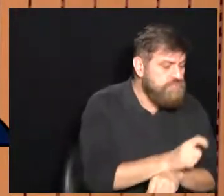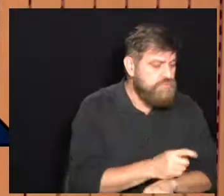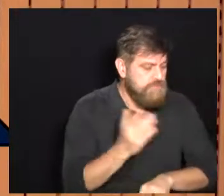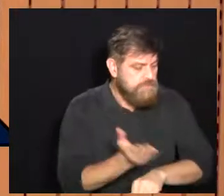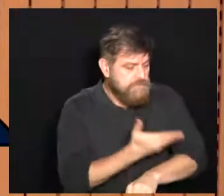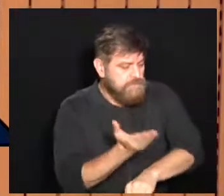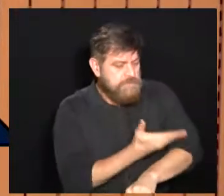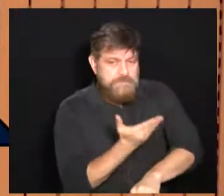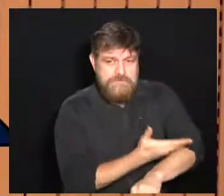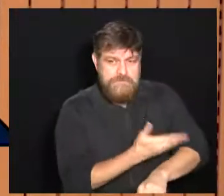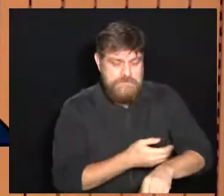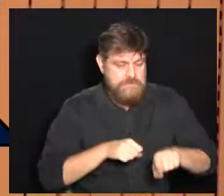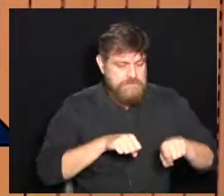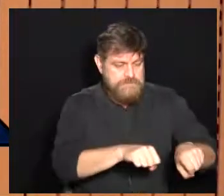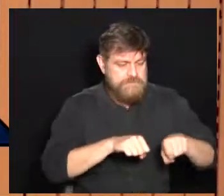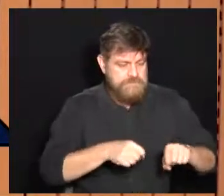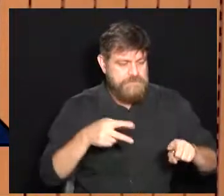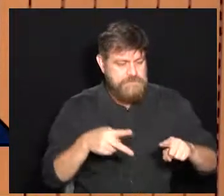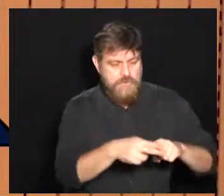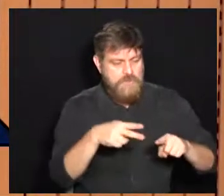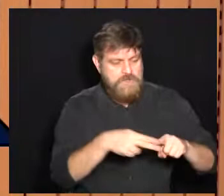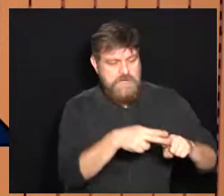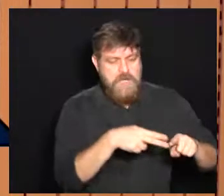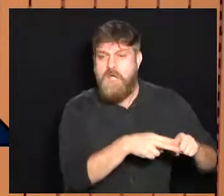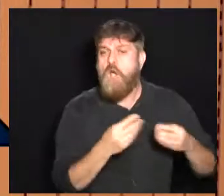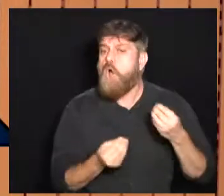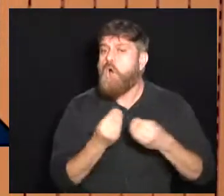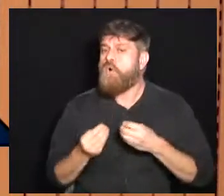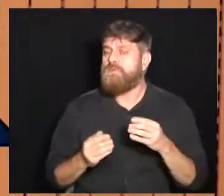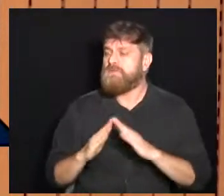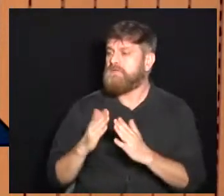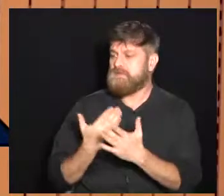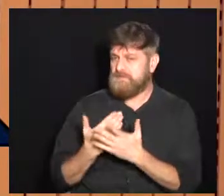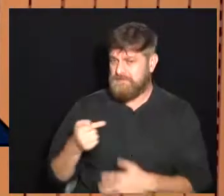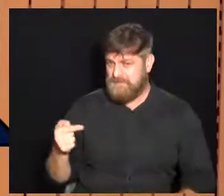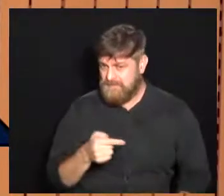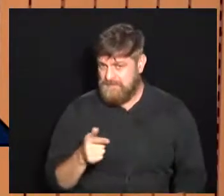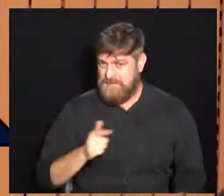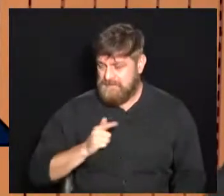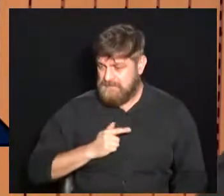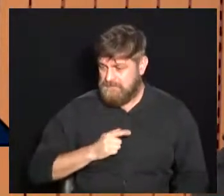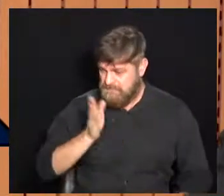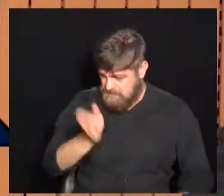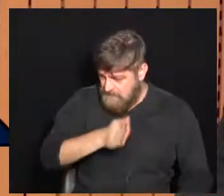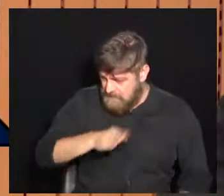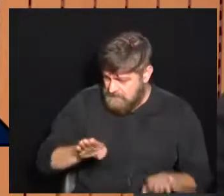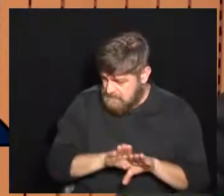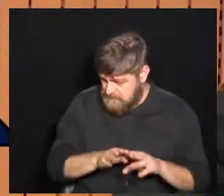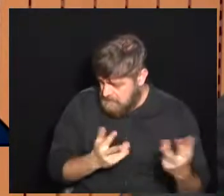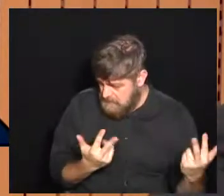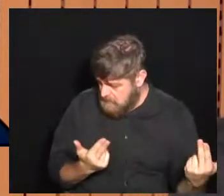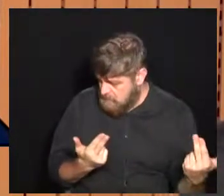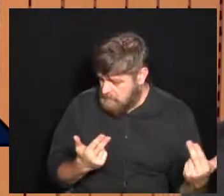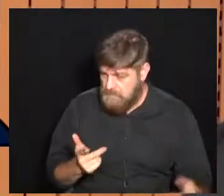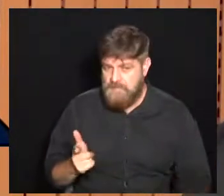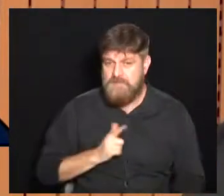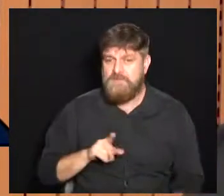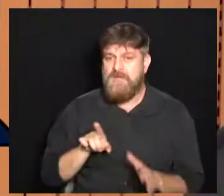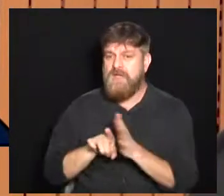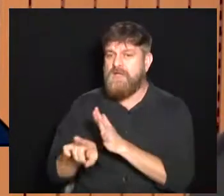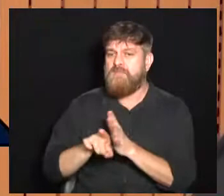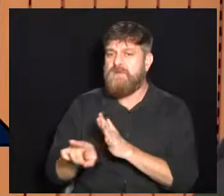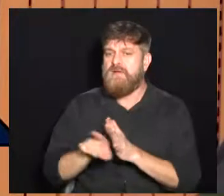há, como está isso em relação às outras escolas, se tem possibilidade de novos cancelamentos, como ficou a situação também da Escola